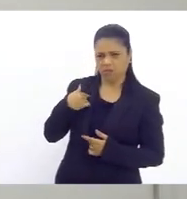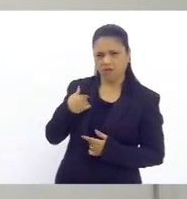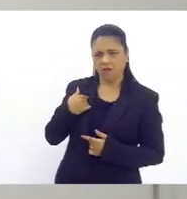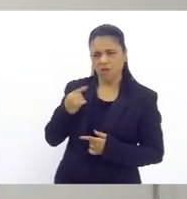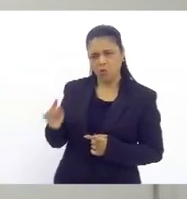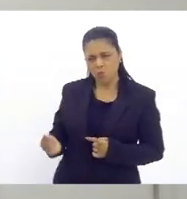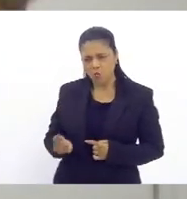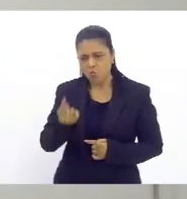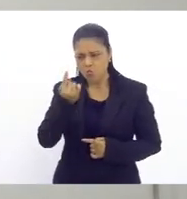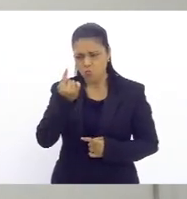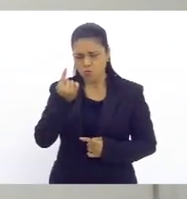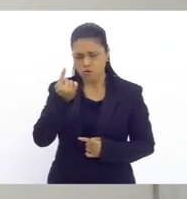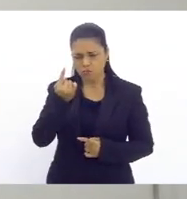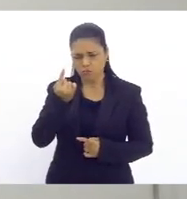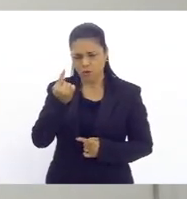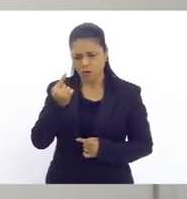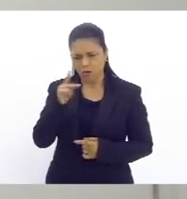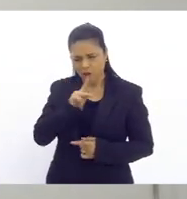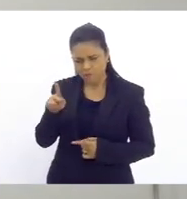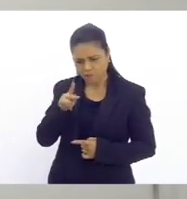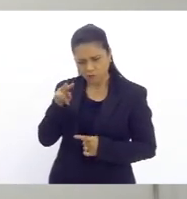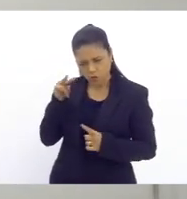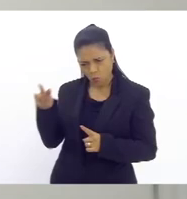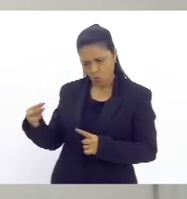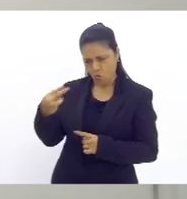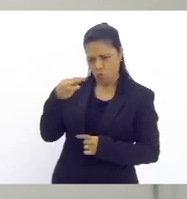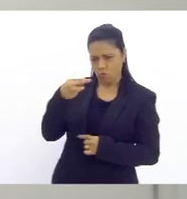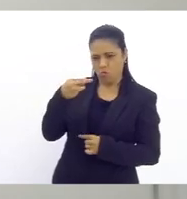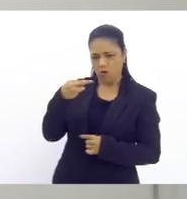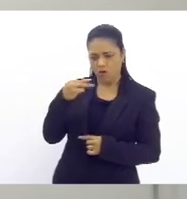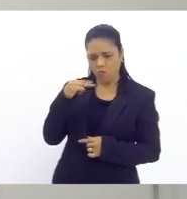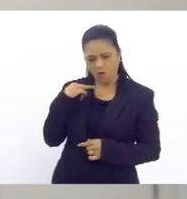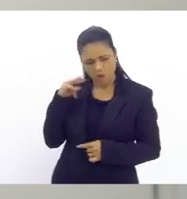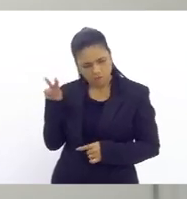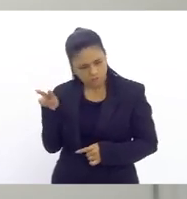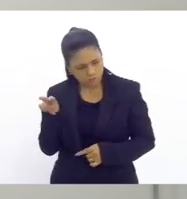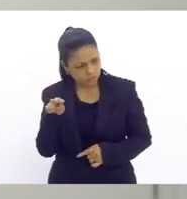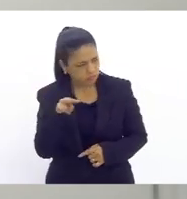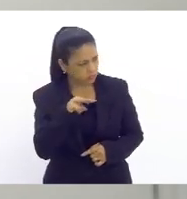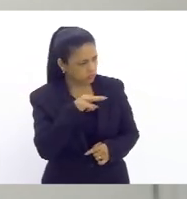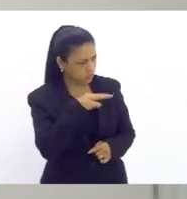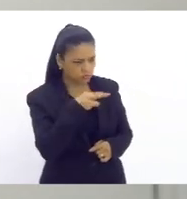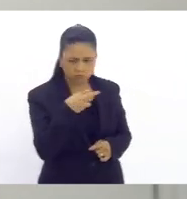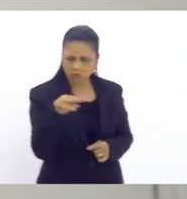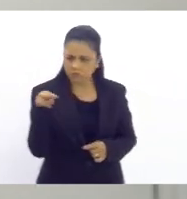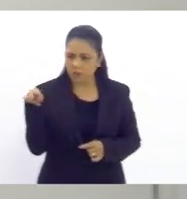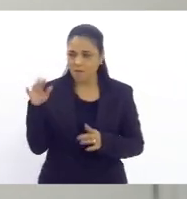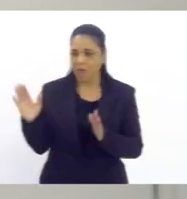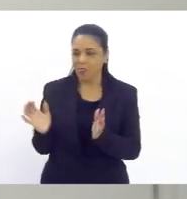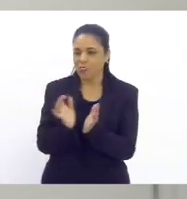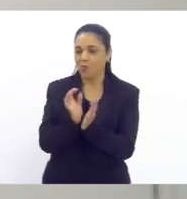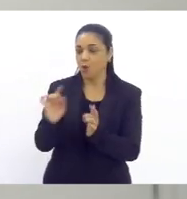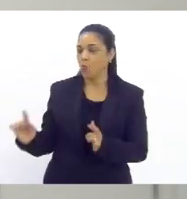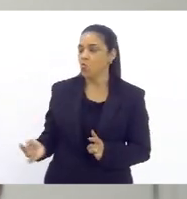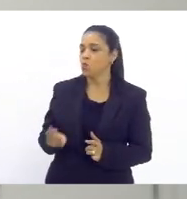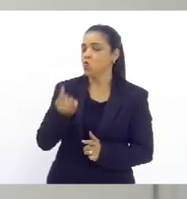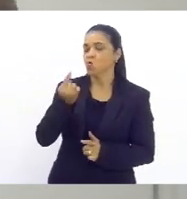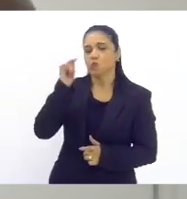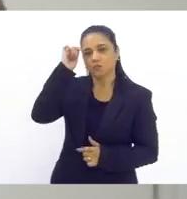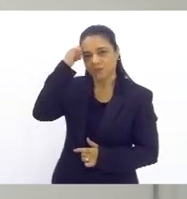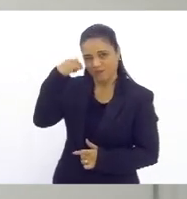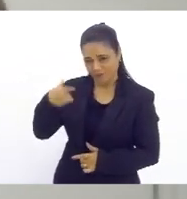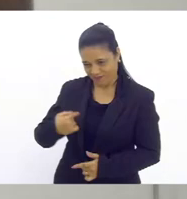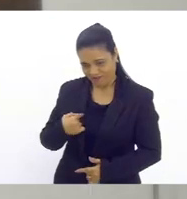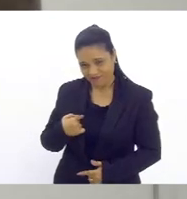único mencionado só que eu olhei a minha volta na minha turma eu entendi bem porque era era o único e aí no final